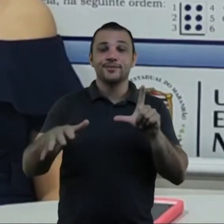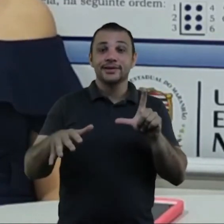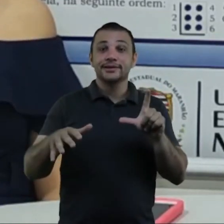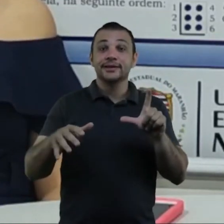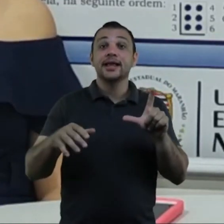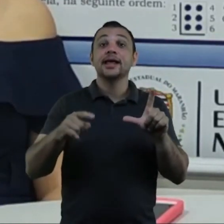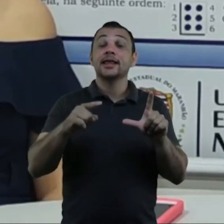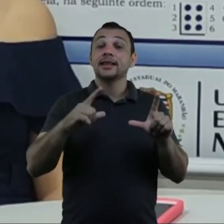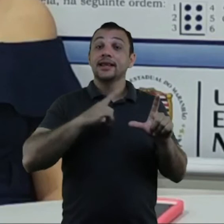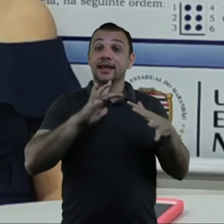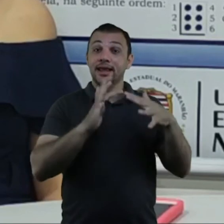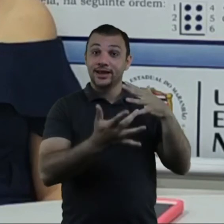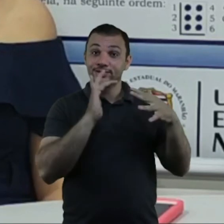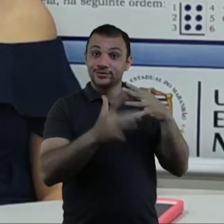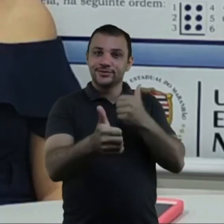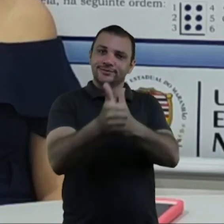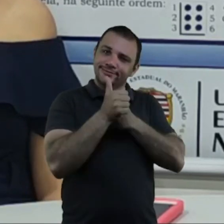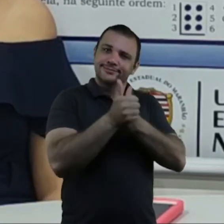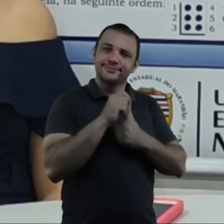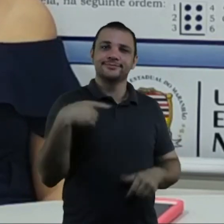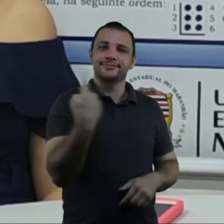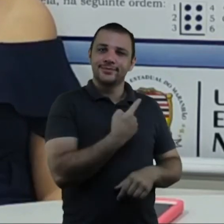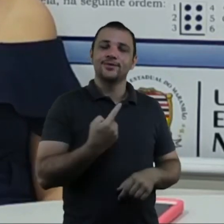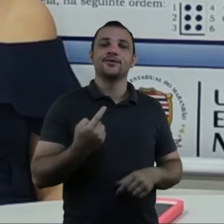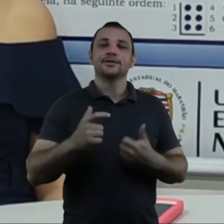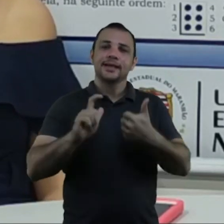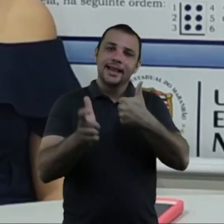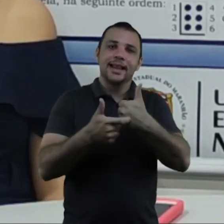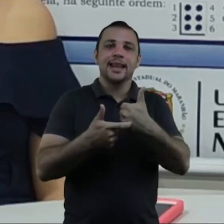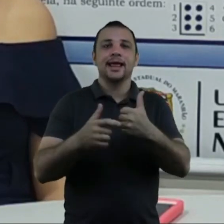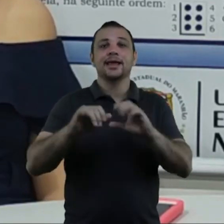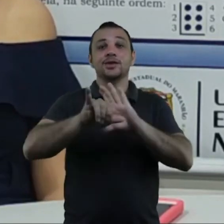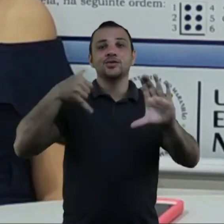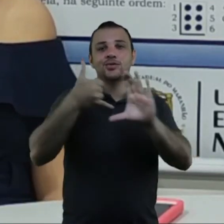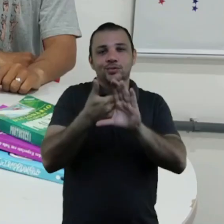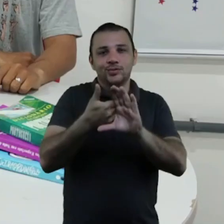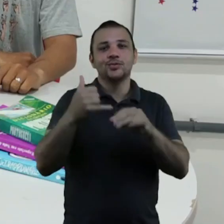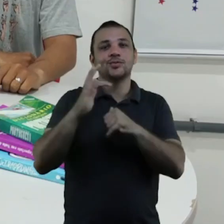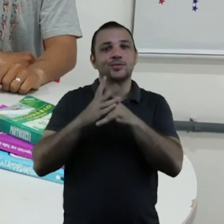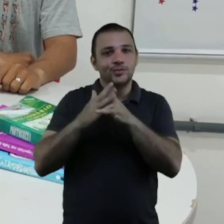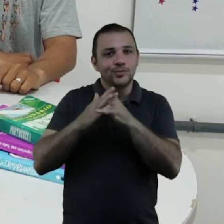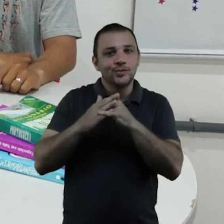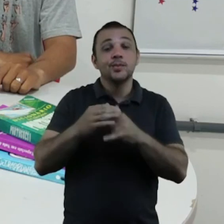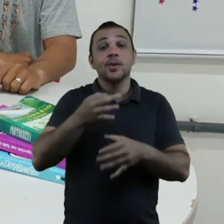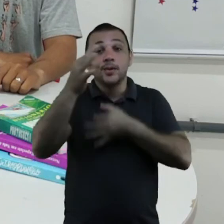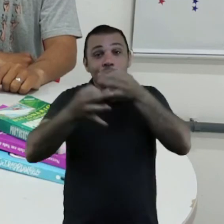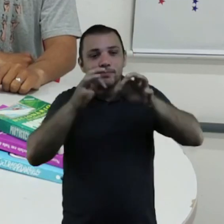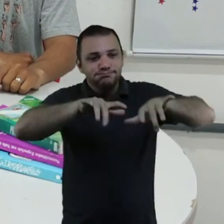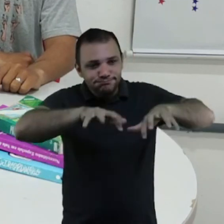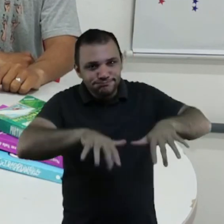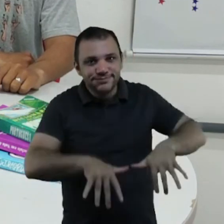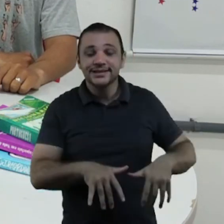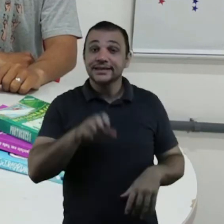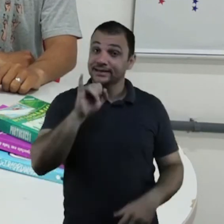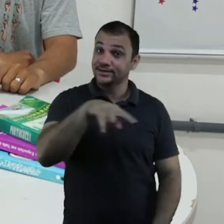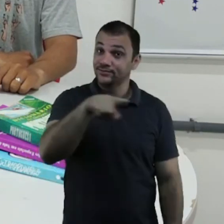compartilhem, sigam-nos nas redes sociais, deixem like no YouTube, comentem. E para qualquer dúvida ou